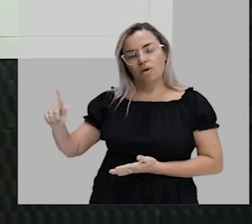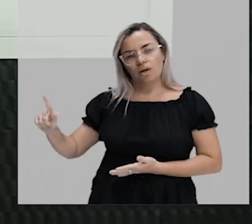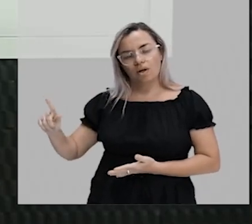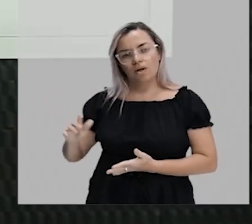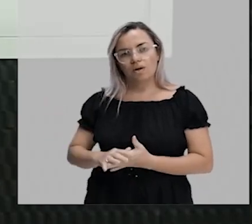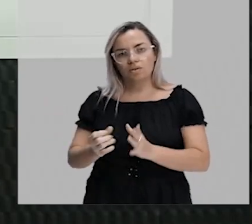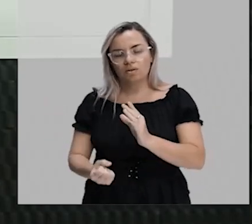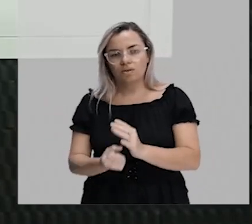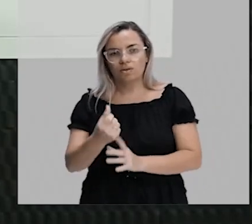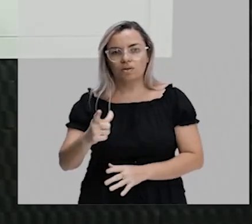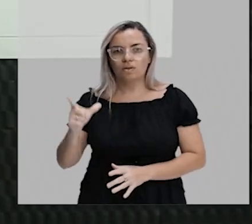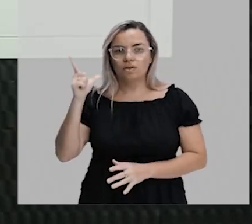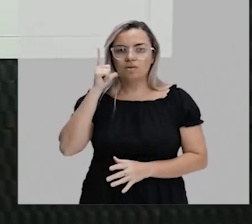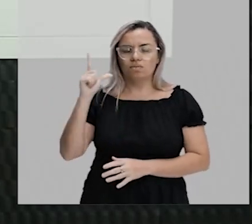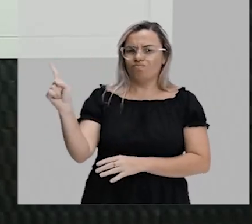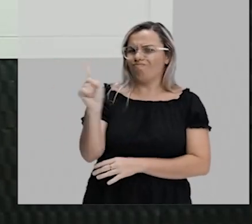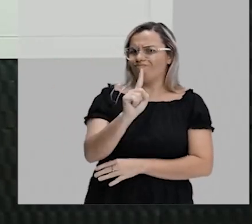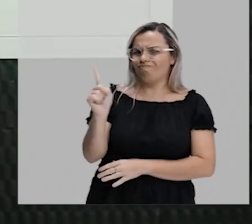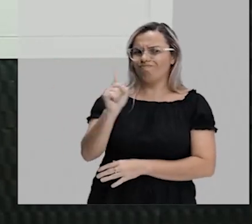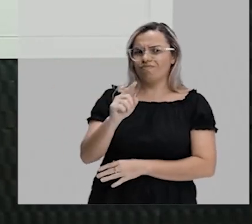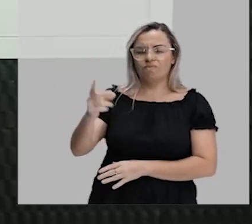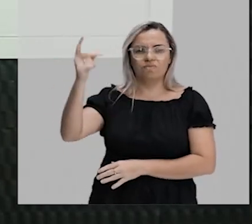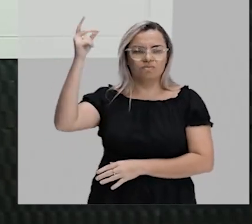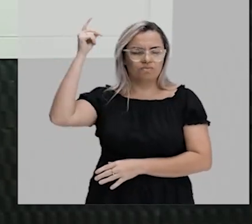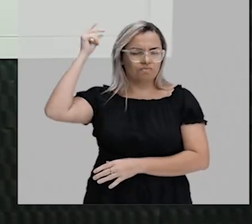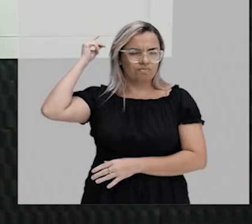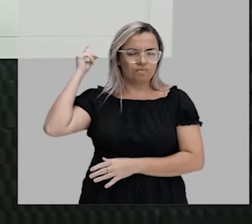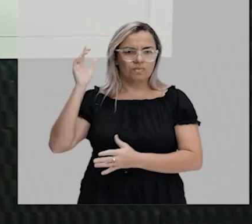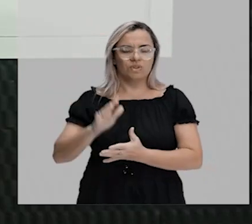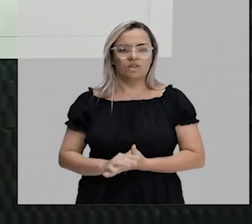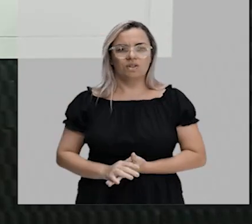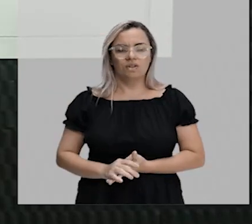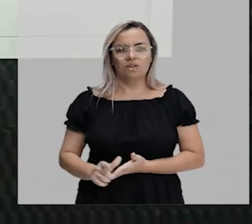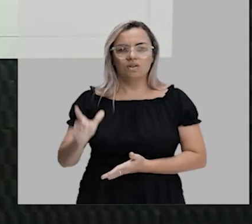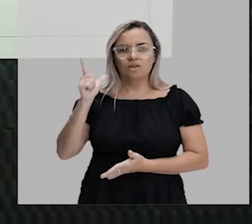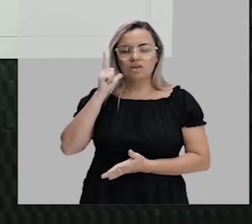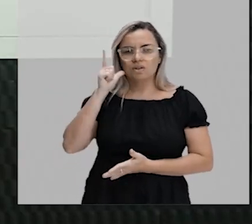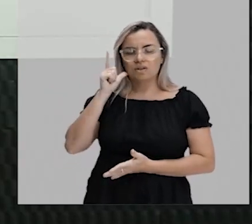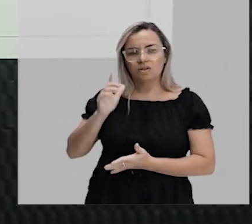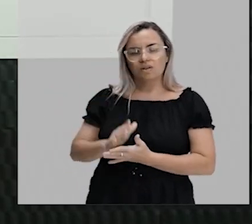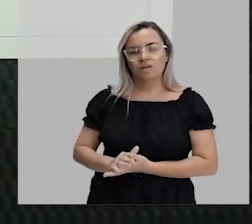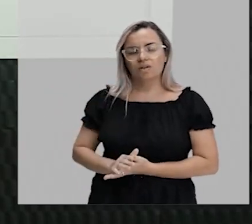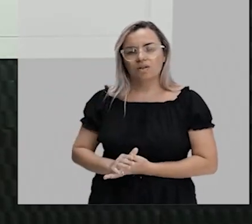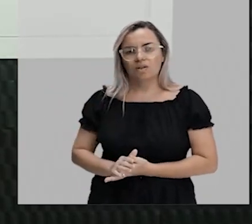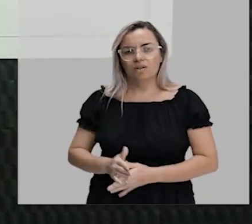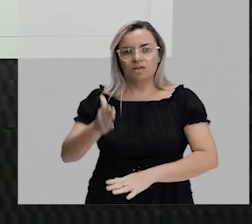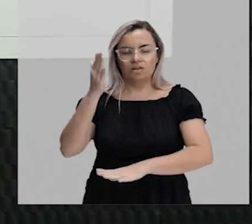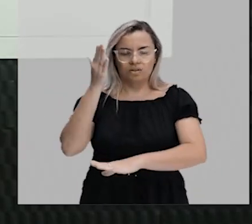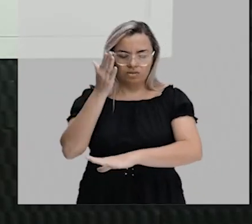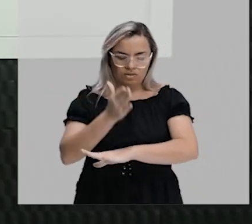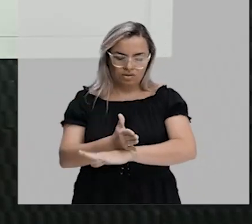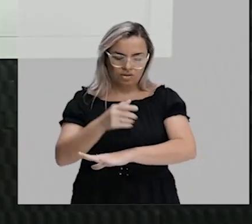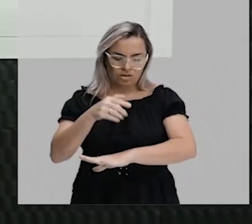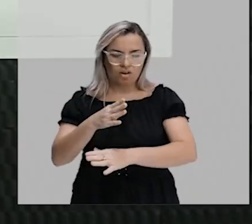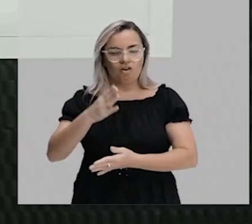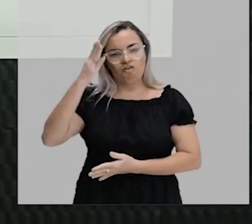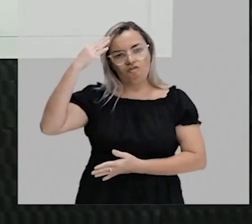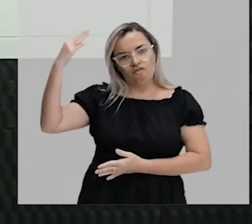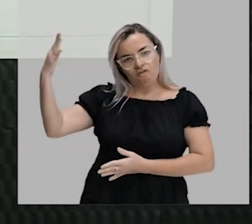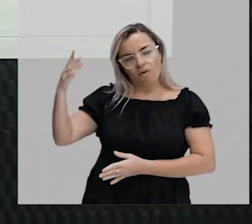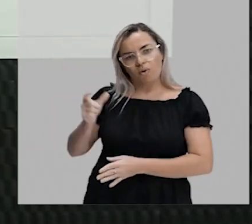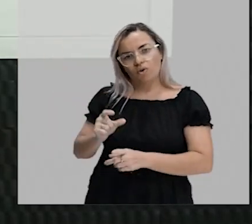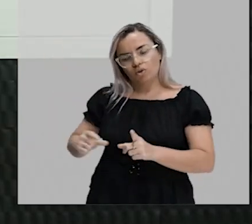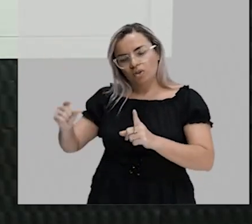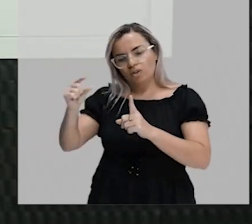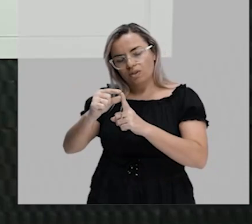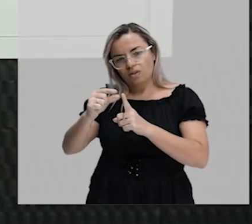não pertence à antiguidade ainda. O latim ele está ali já pela Idade Média, que é onde ele vai fazer muito mais fama.